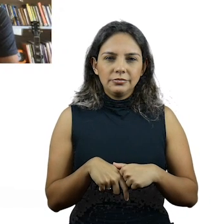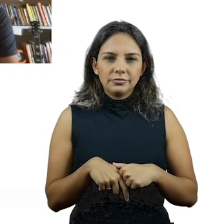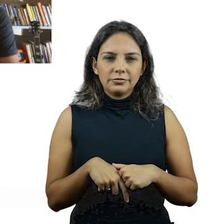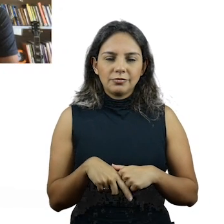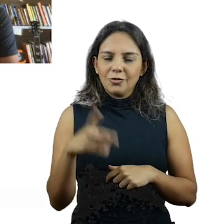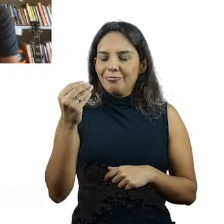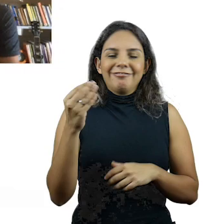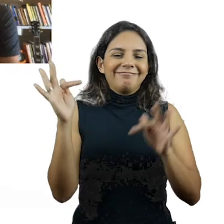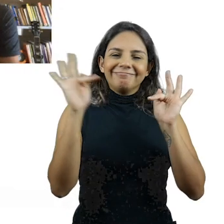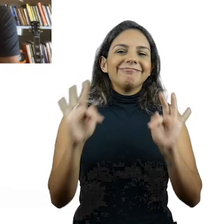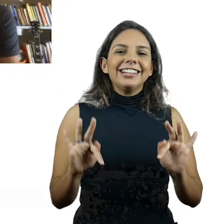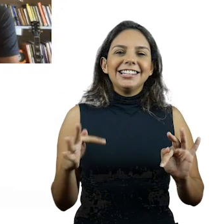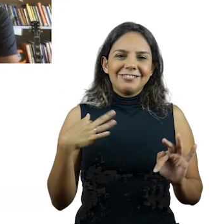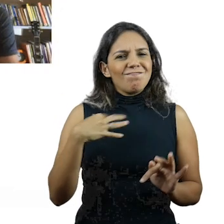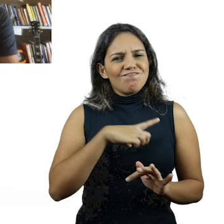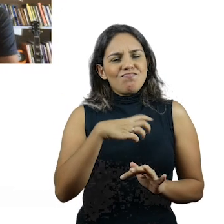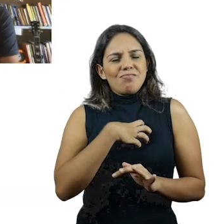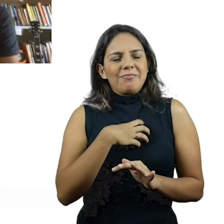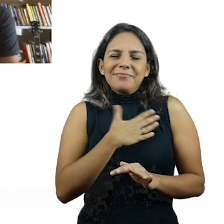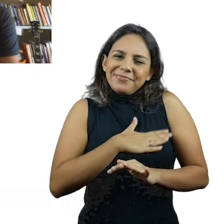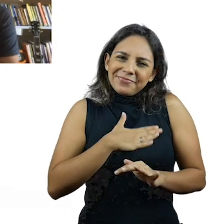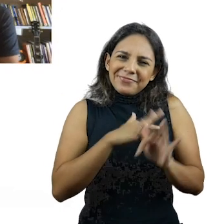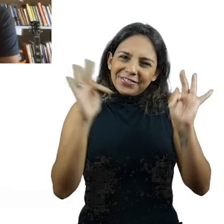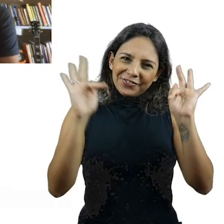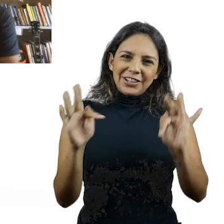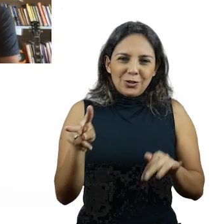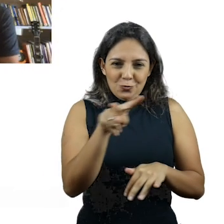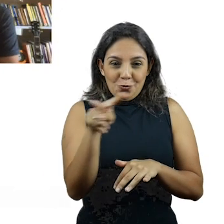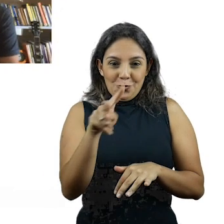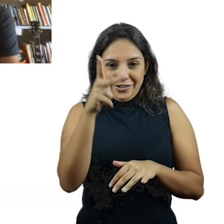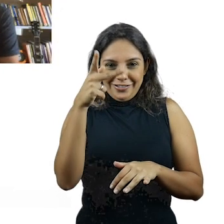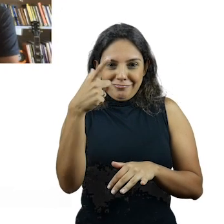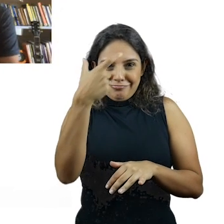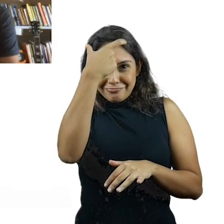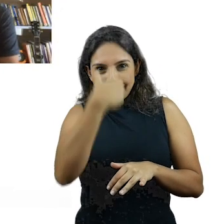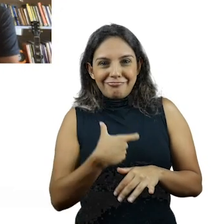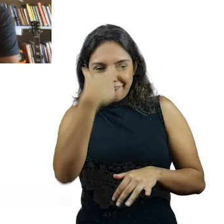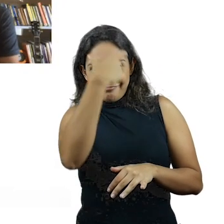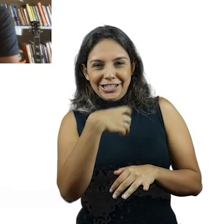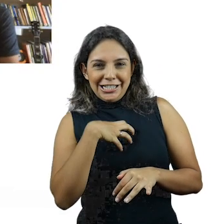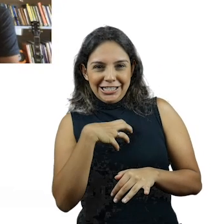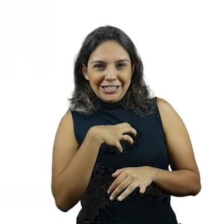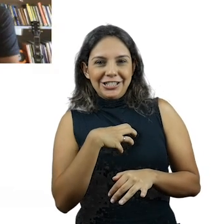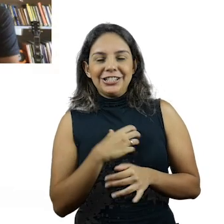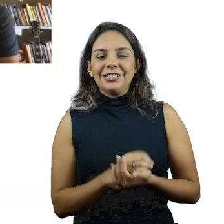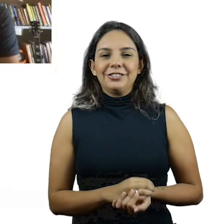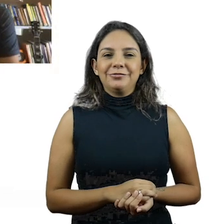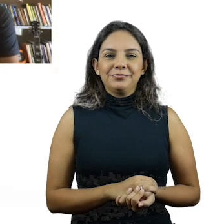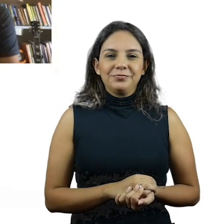satisfeito com essa dupla personalidade aqui de escritor e guitarrista.